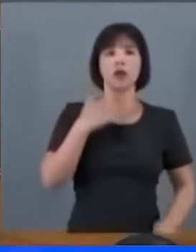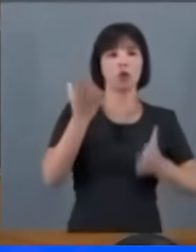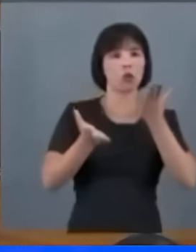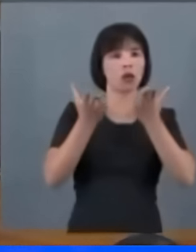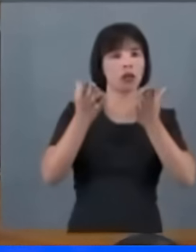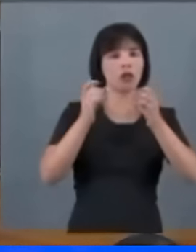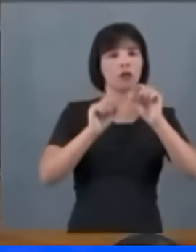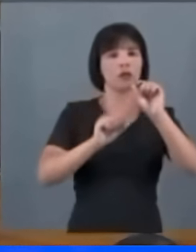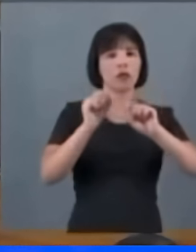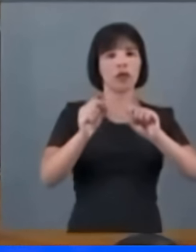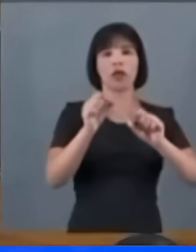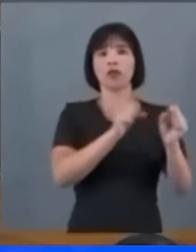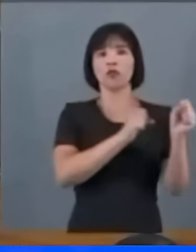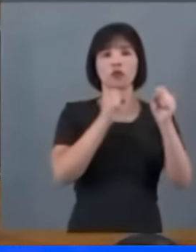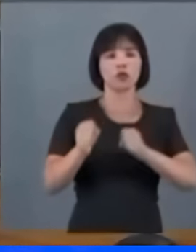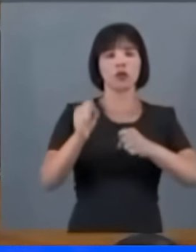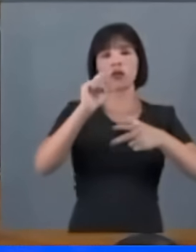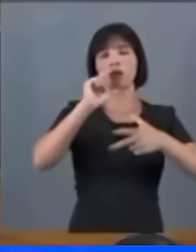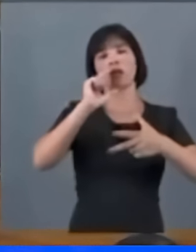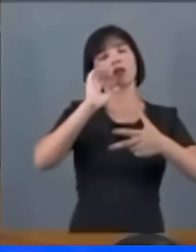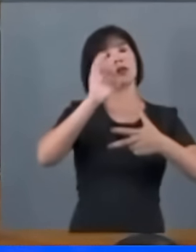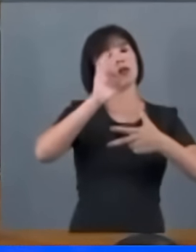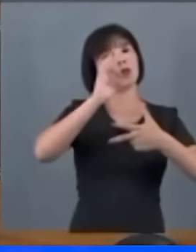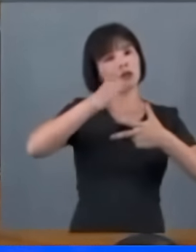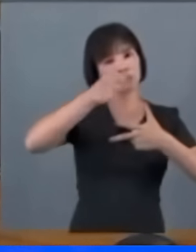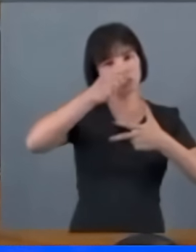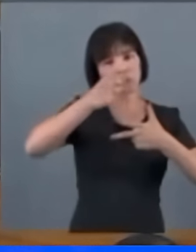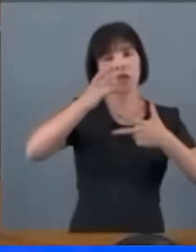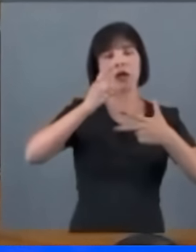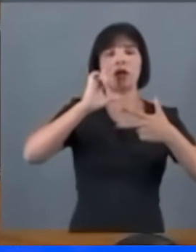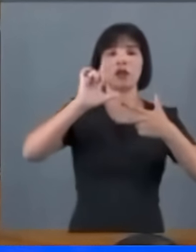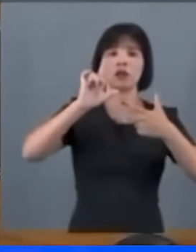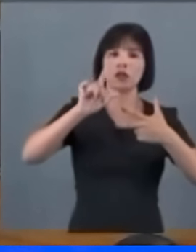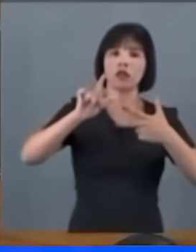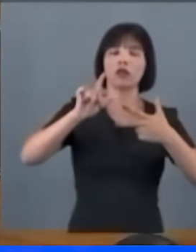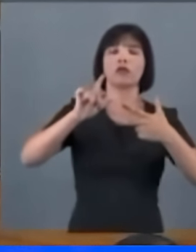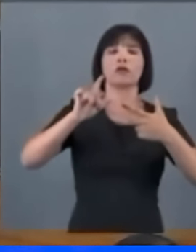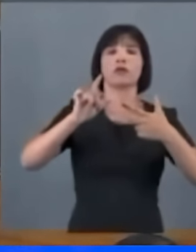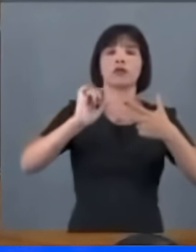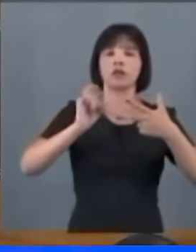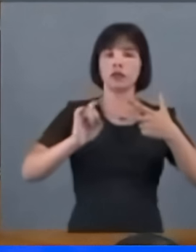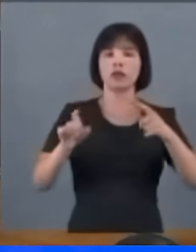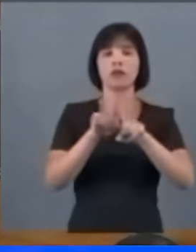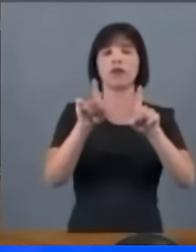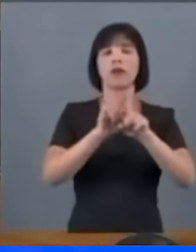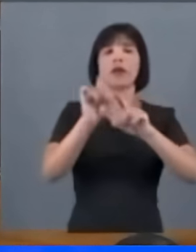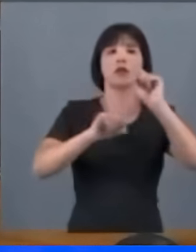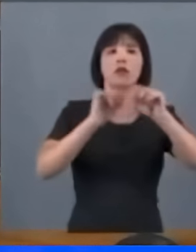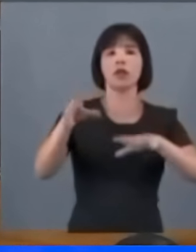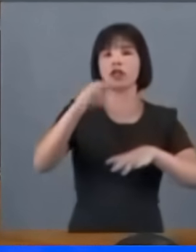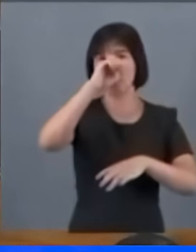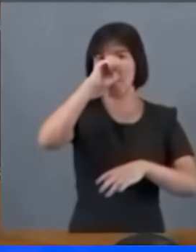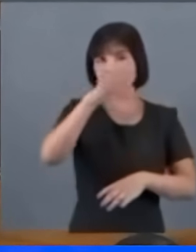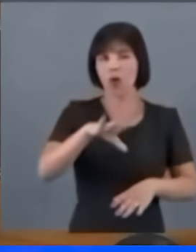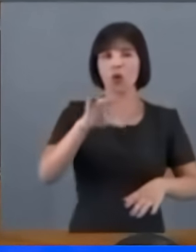entre os poderes. Mas eu fico escutando parlamentares falando de abusos do